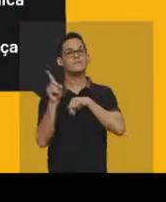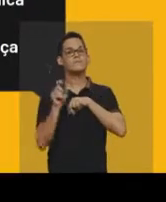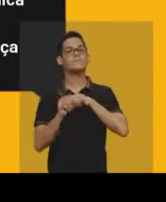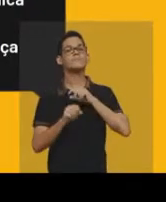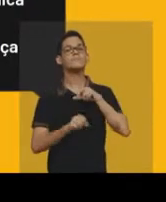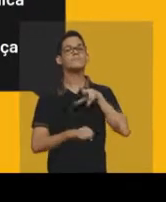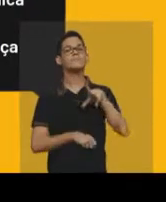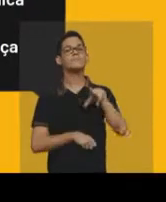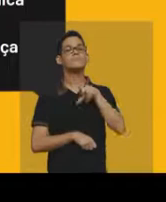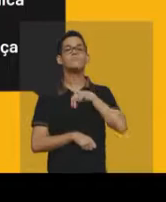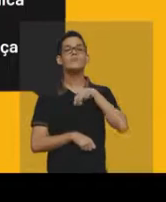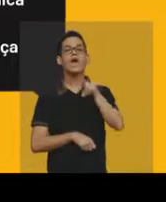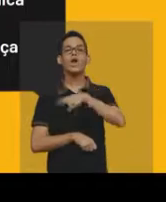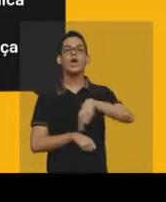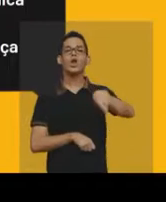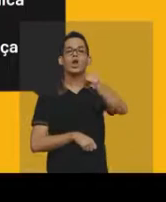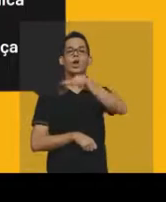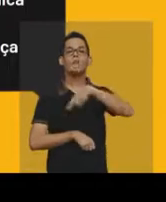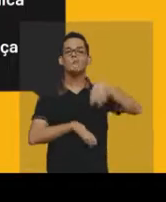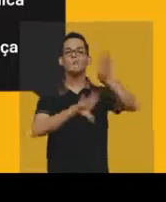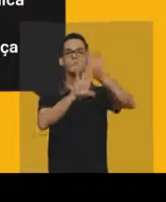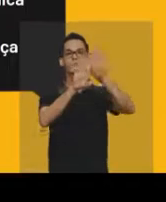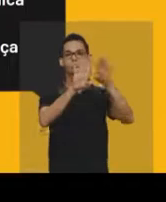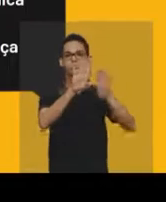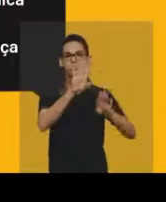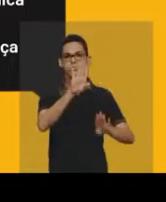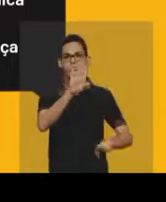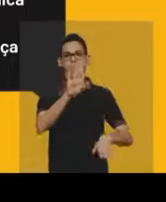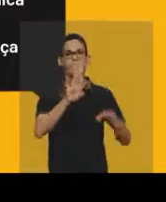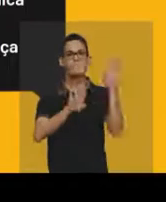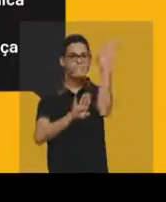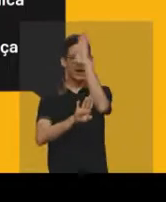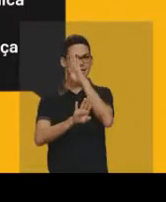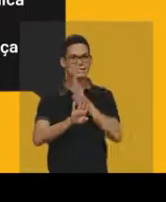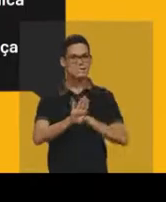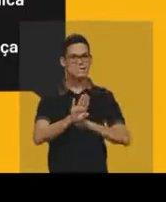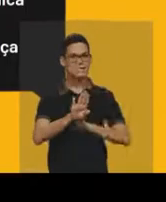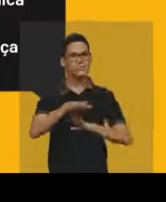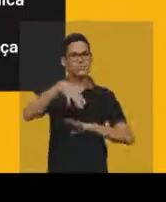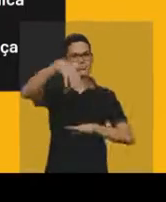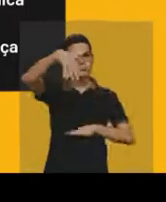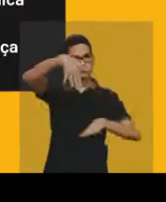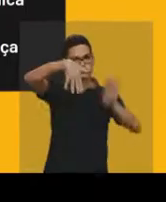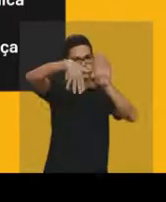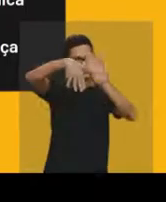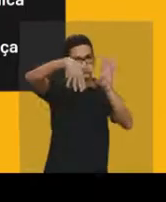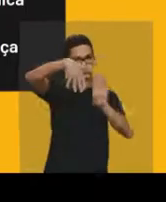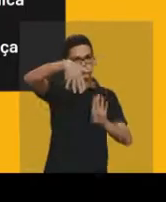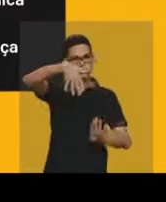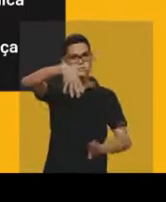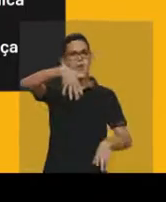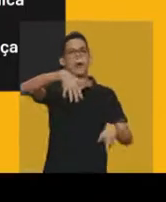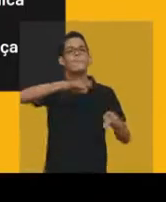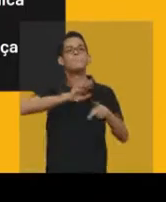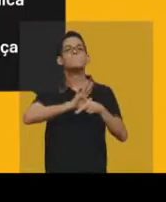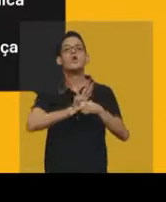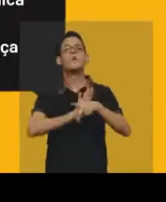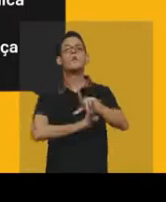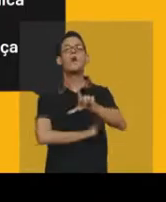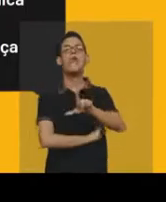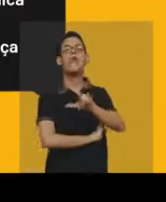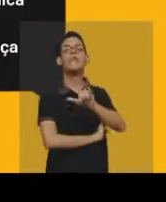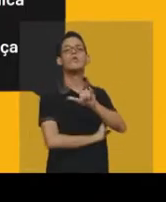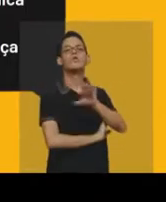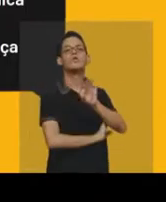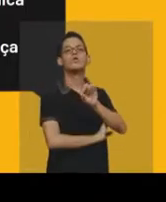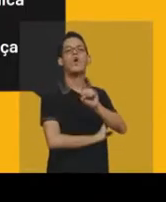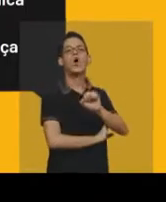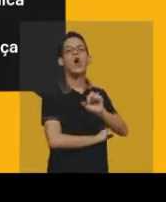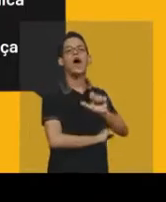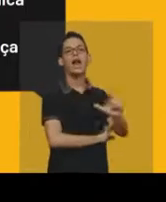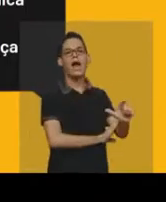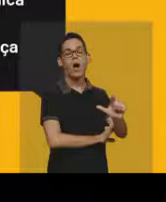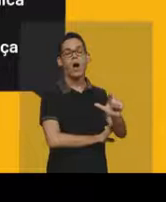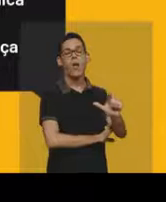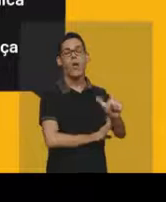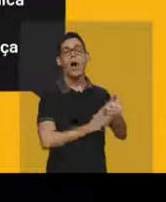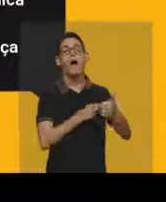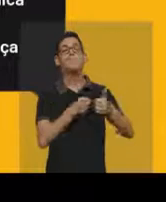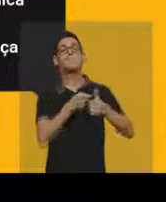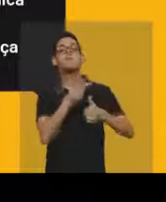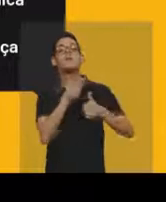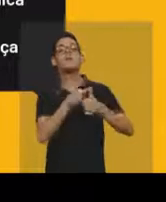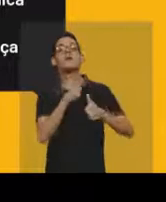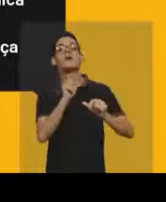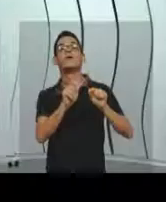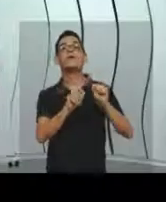nosso hoje Brasil, né? Para tanto, a primeira cultura que foi estabelecida, que foi mais rentável, vamos dizer